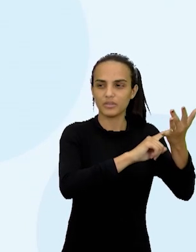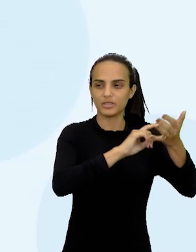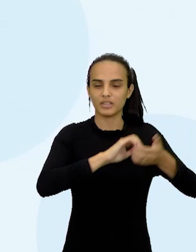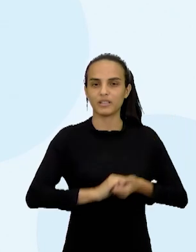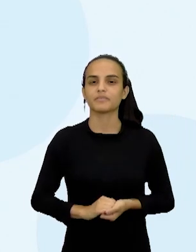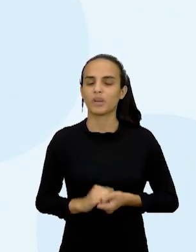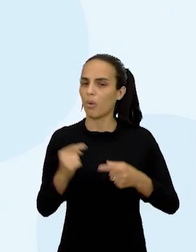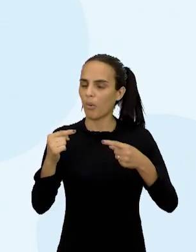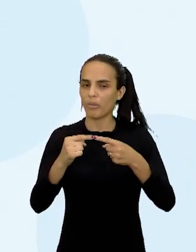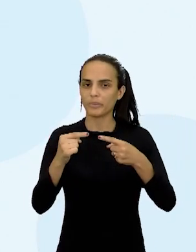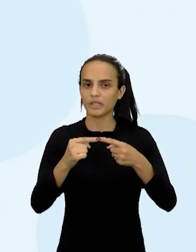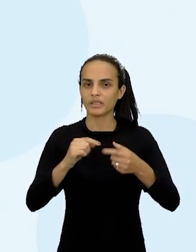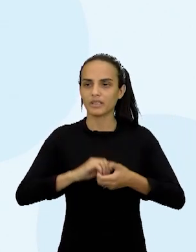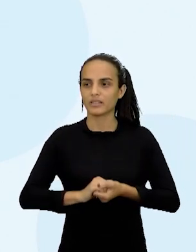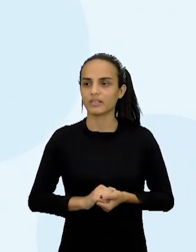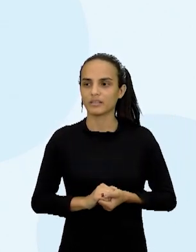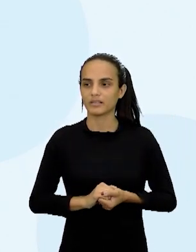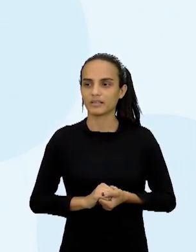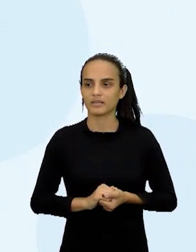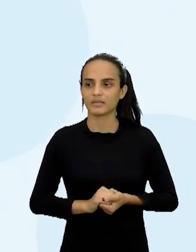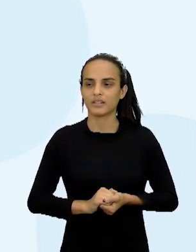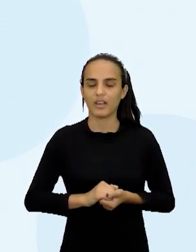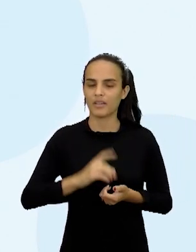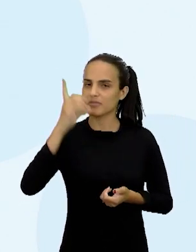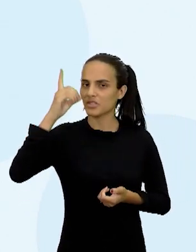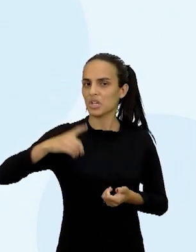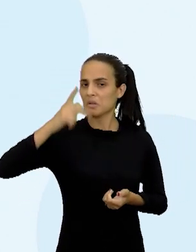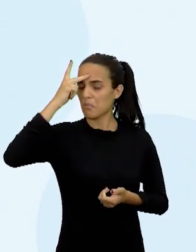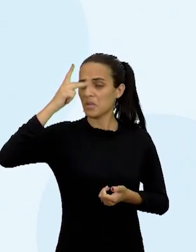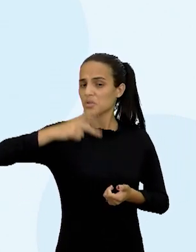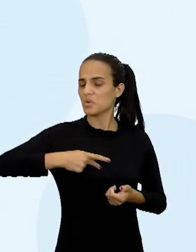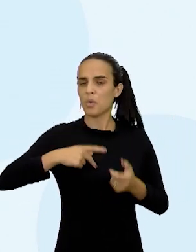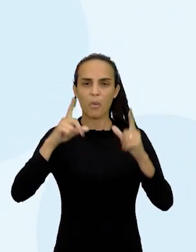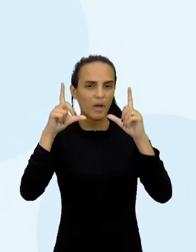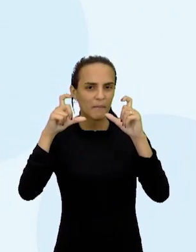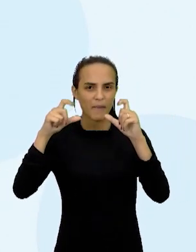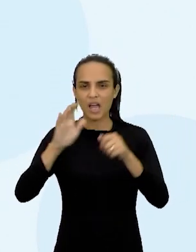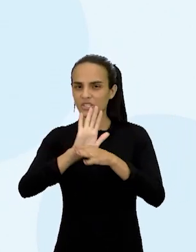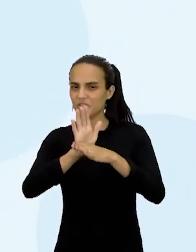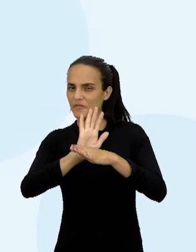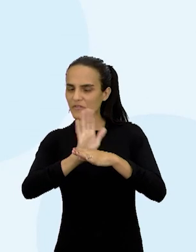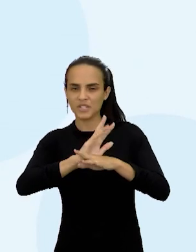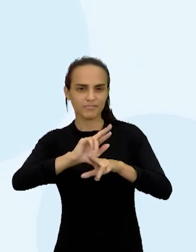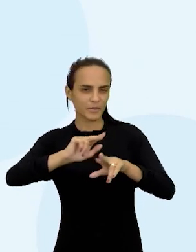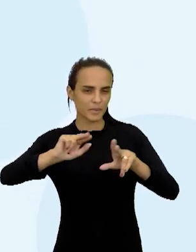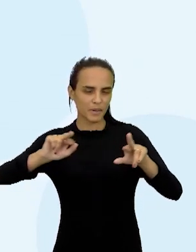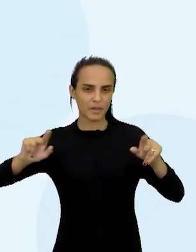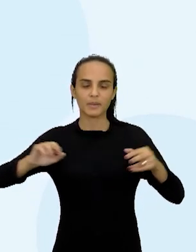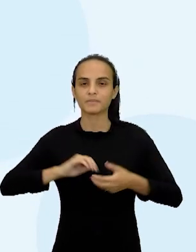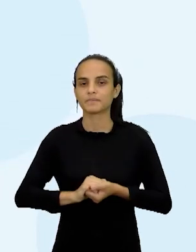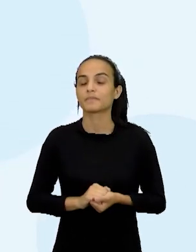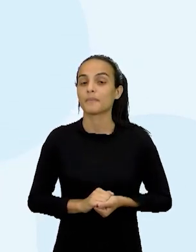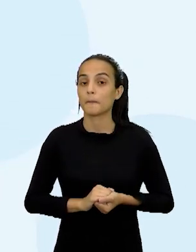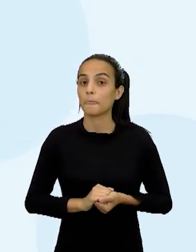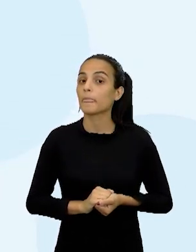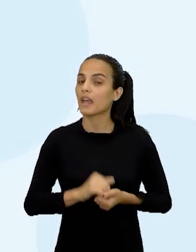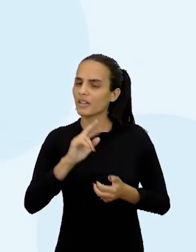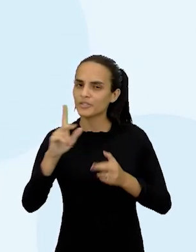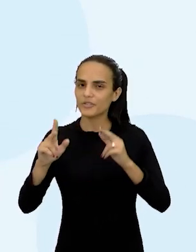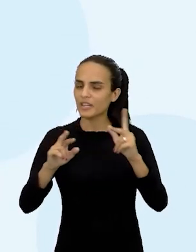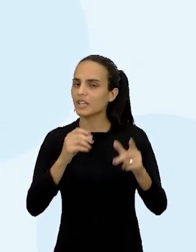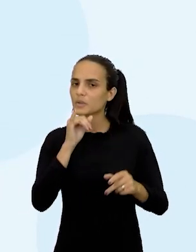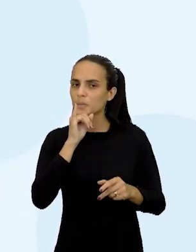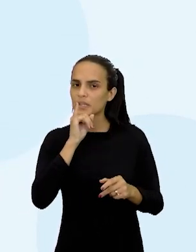Chique, propriedade intelectual, como textos, fotos, vídeos, enfim, né? E é diferente de